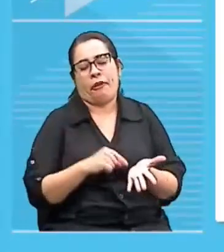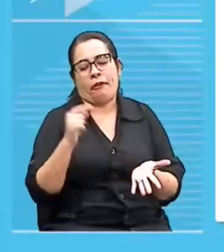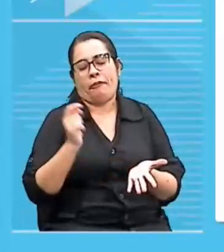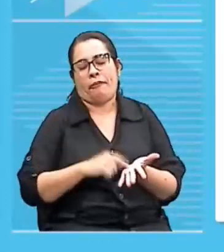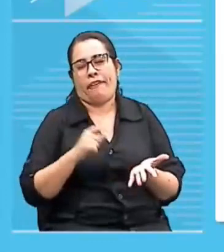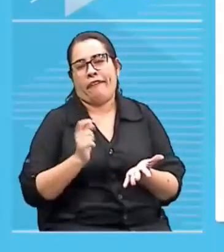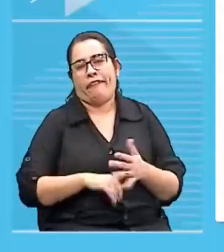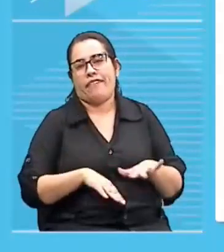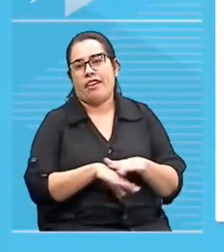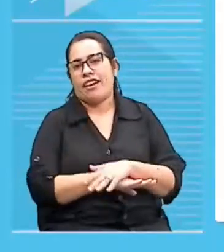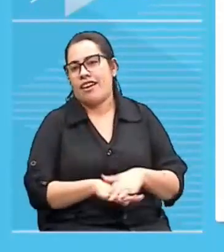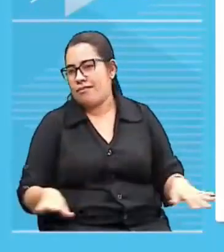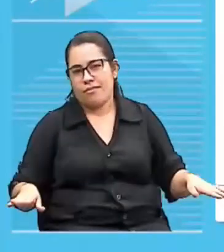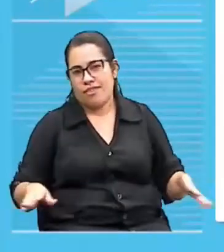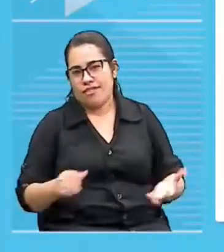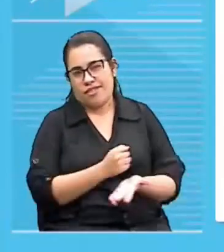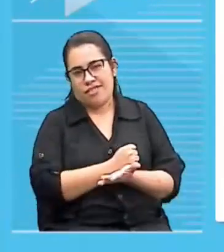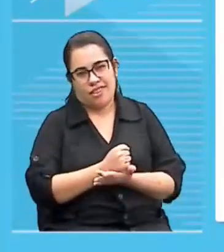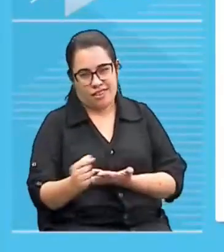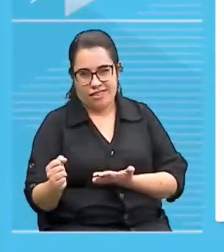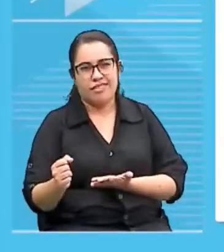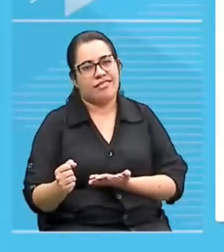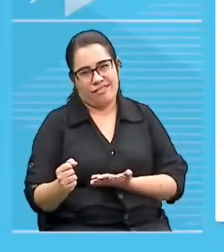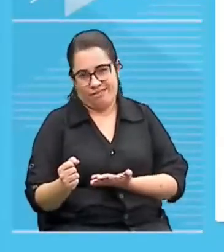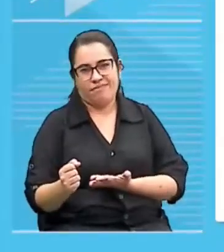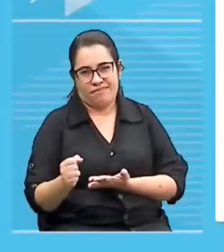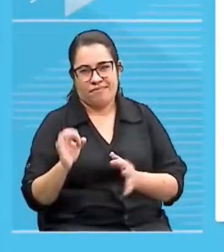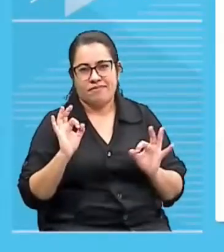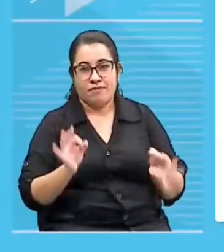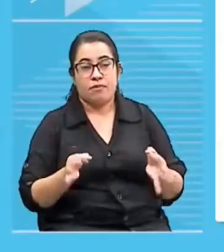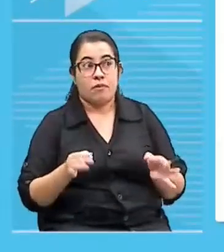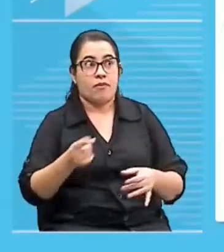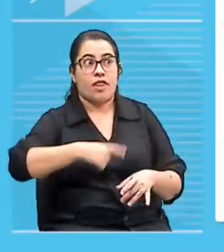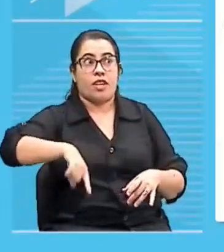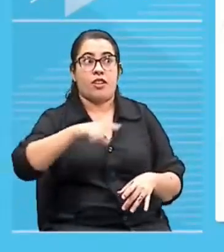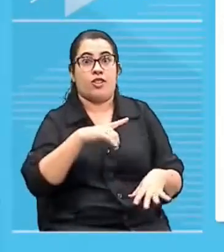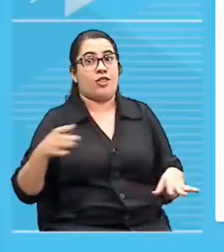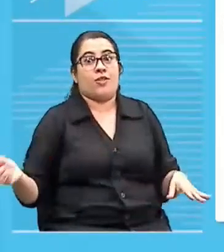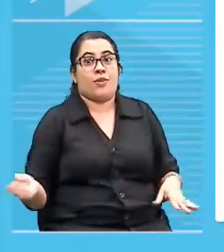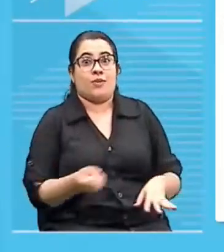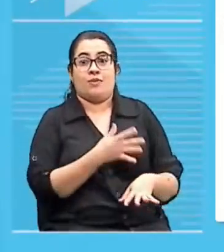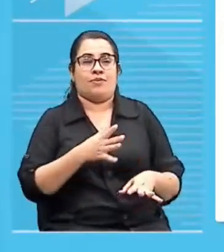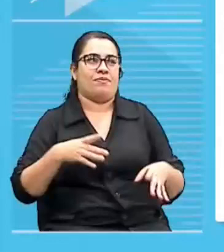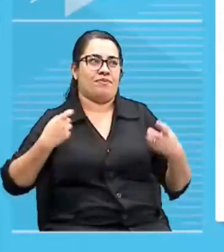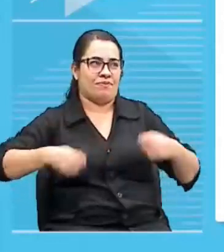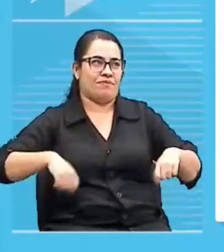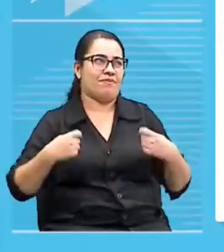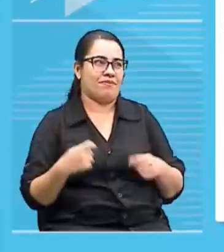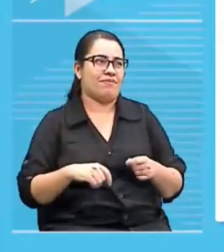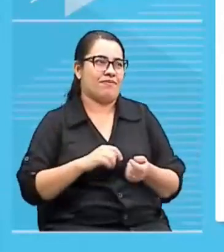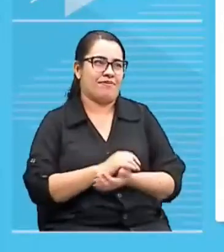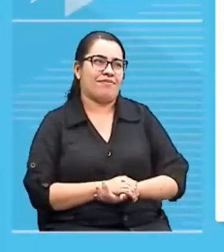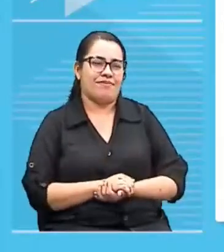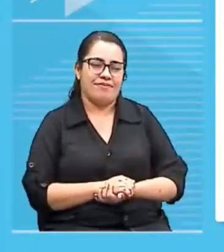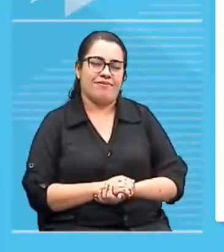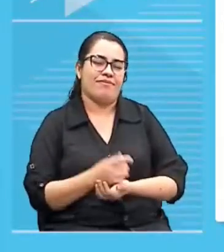já foi. Já foi, certo? A gente precisa se atualizar, tá bom? Outra